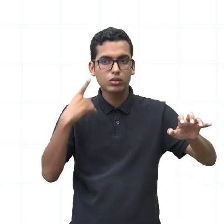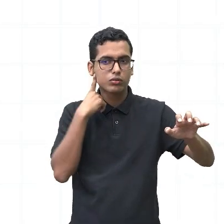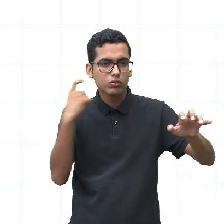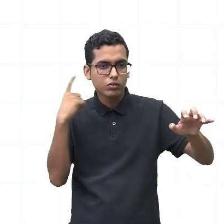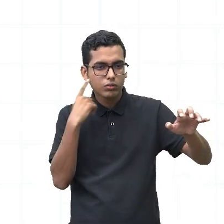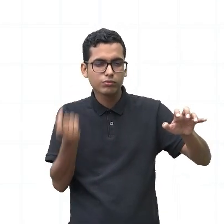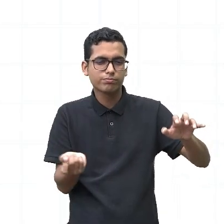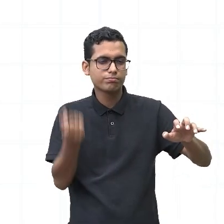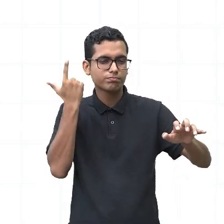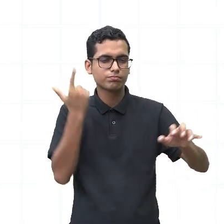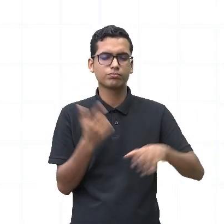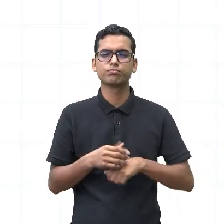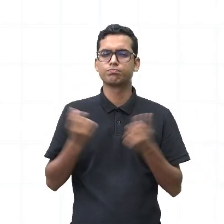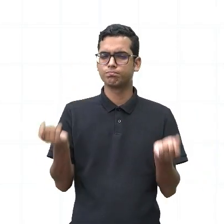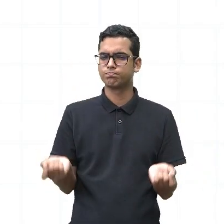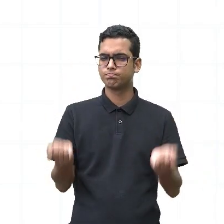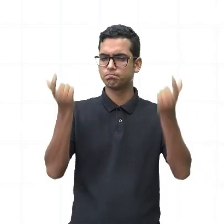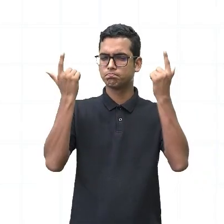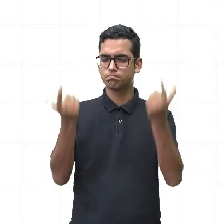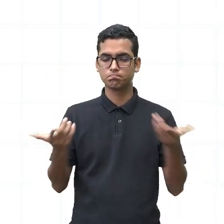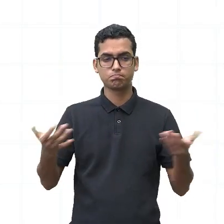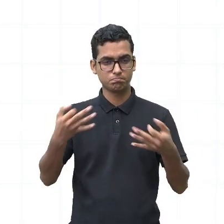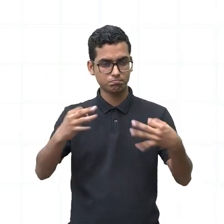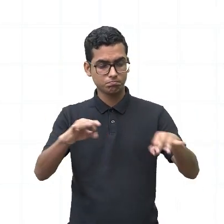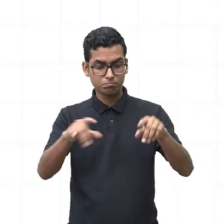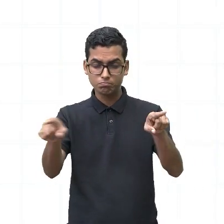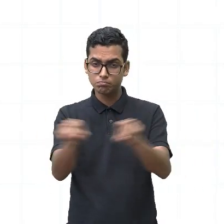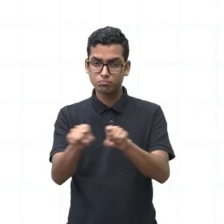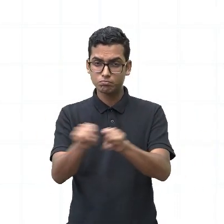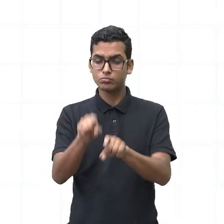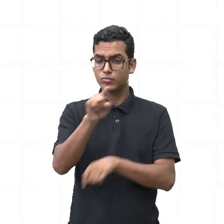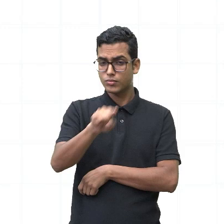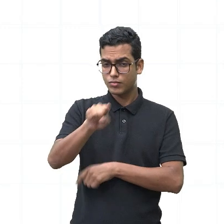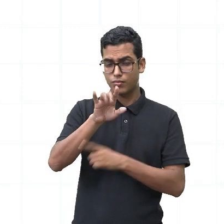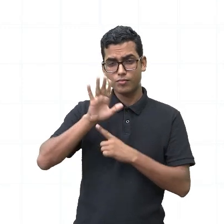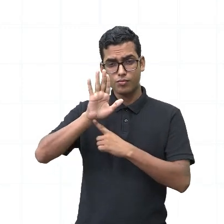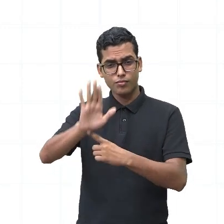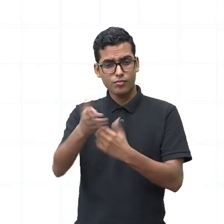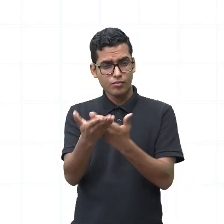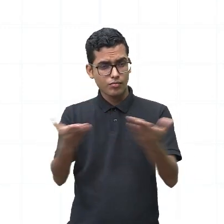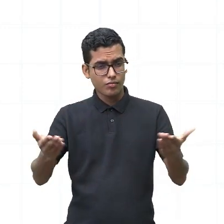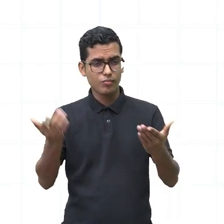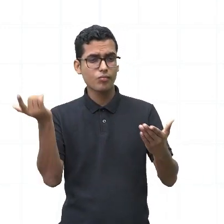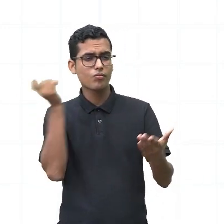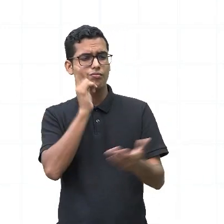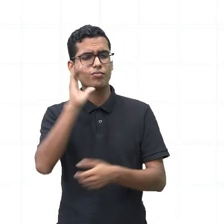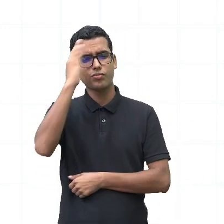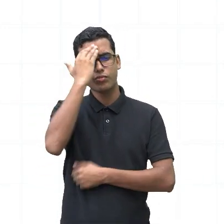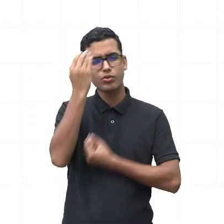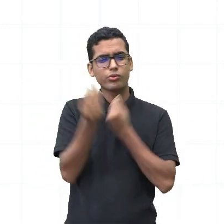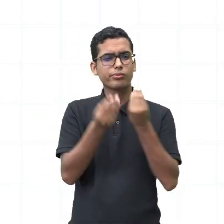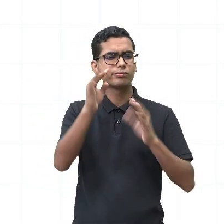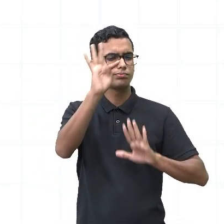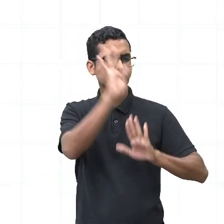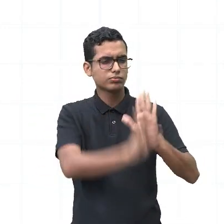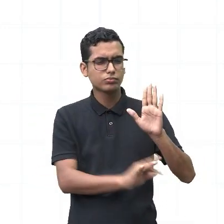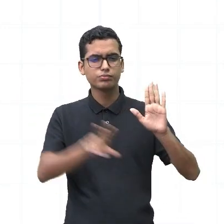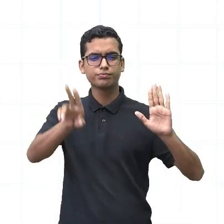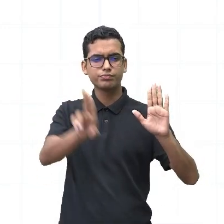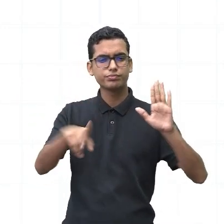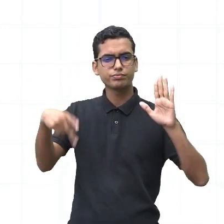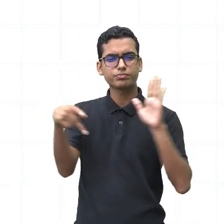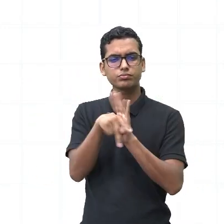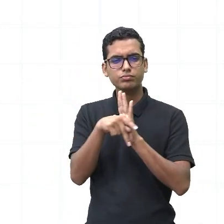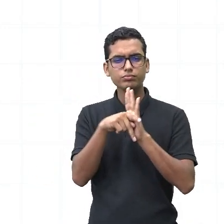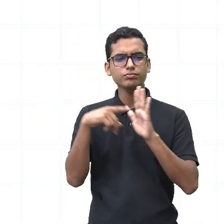trata, mas eu quero mostrar para vocês que vocês podem conseguir entender o texto usando as marcas tipográficas, tá